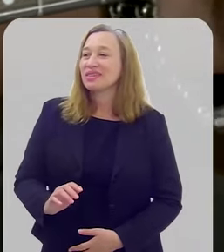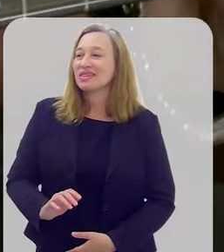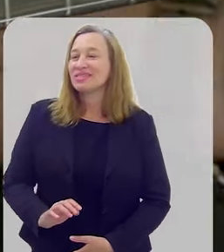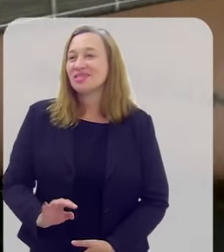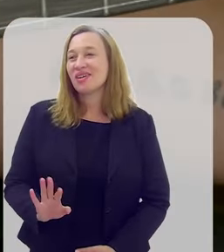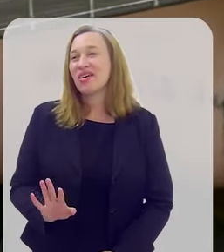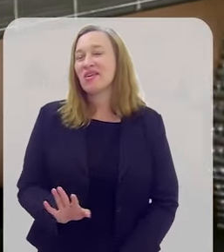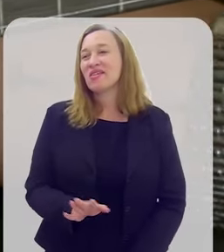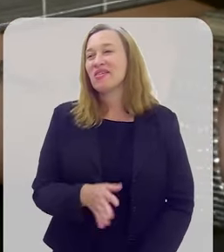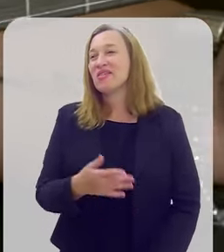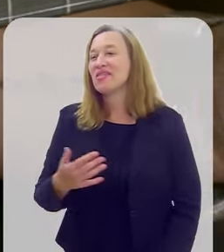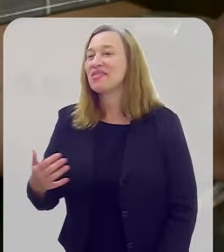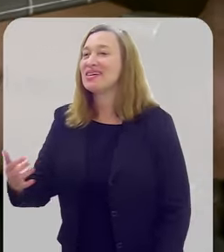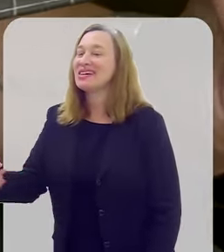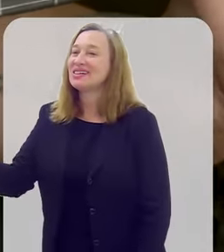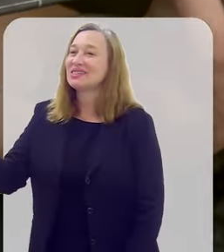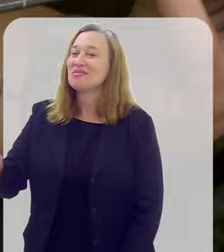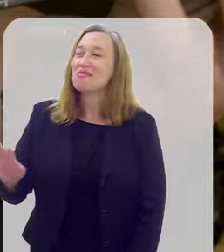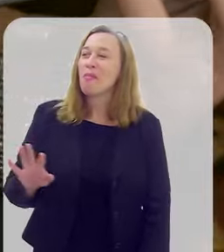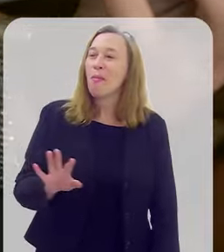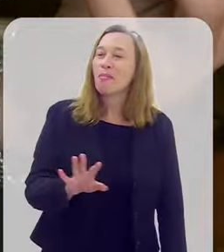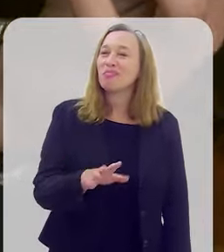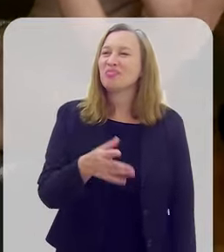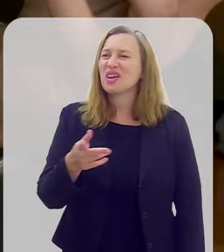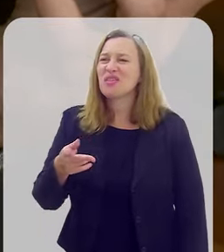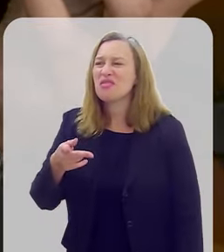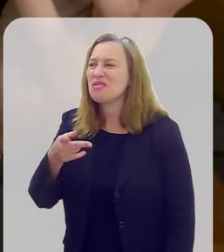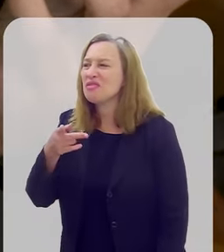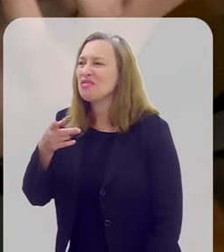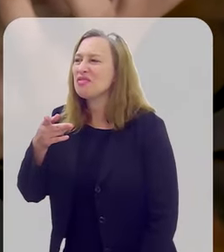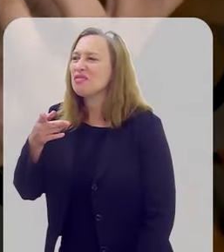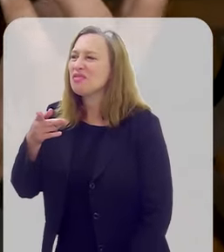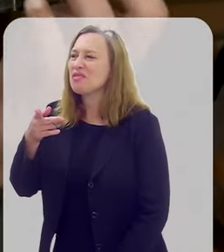palavras nem sempre são